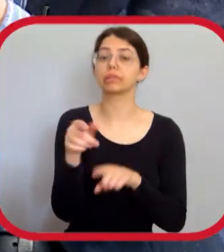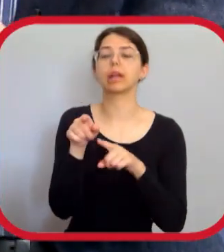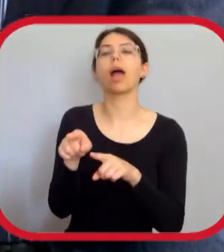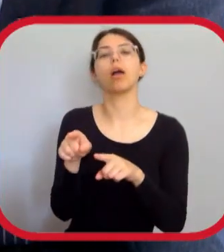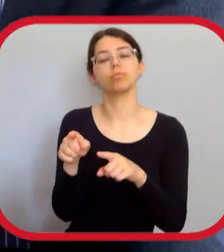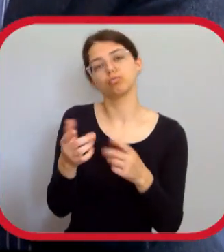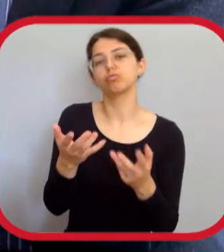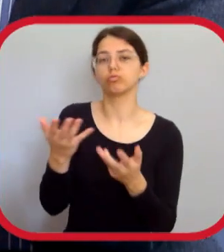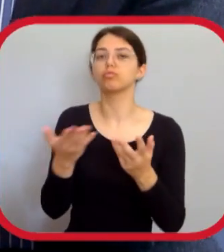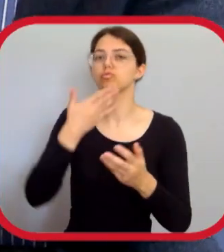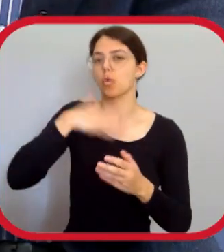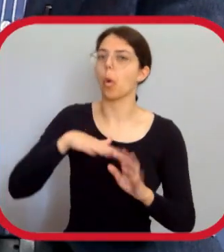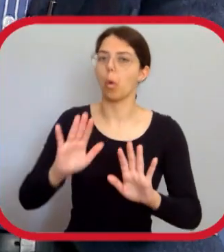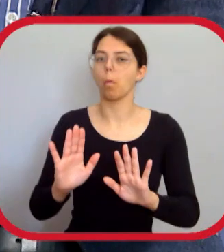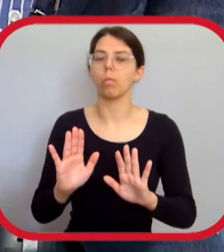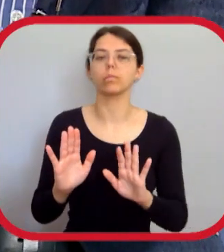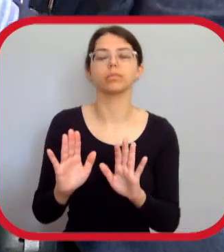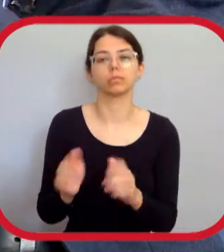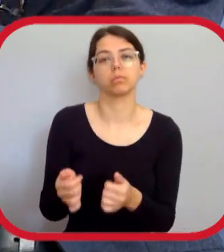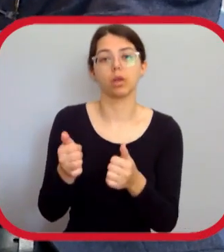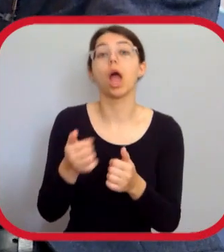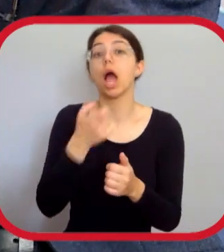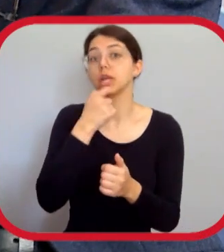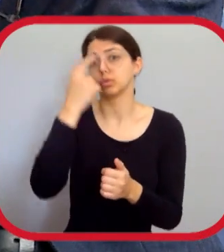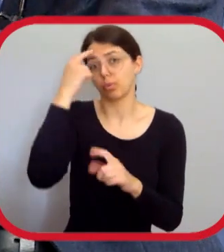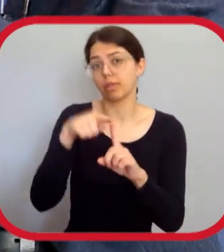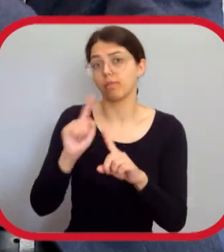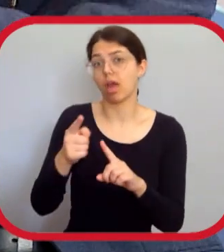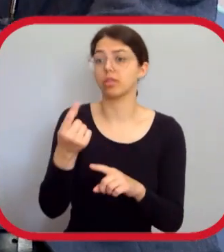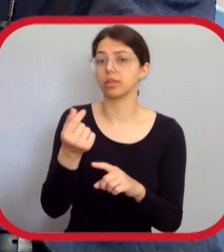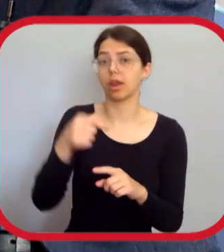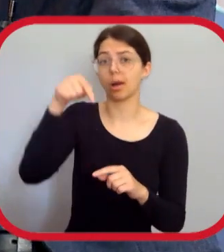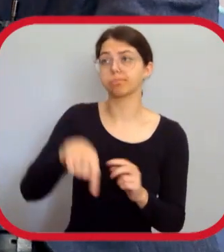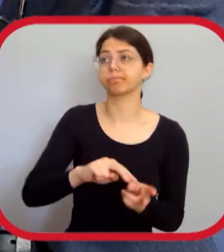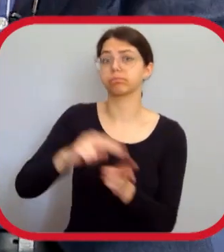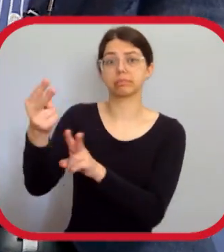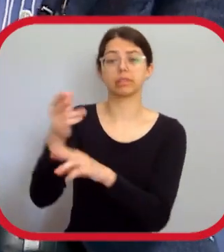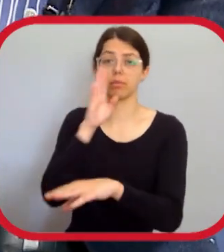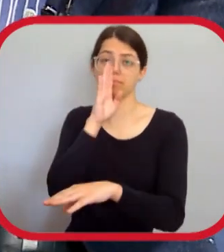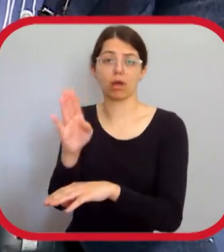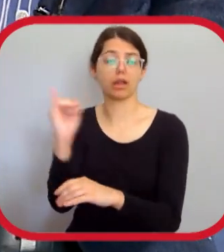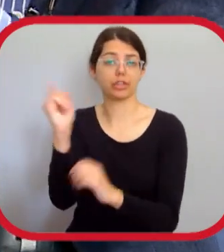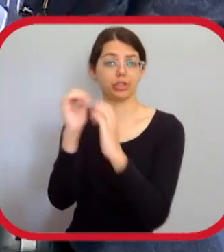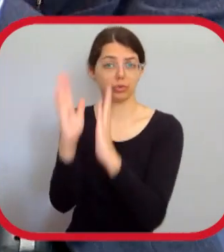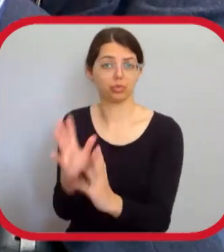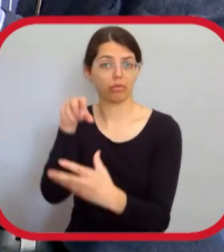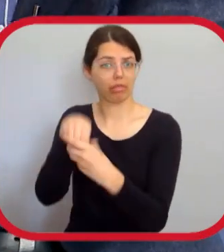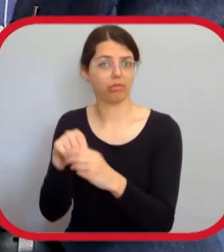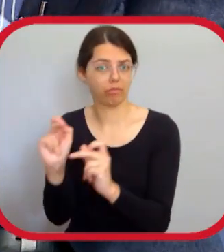instituições ficam mais, de alguma forma, desafogadas. Se for essa a ideia, ou seja, o dinheiro ir diretamente para as instituições.